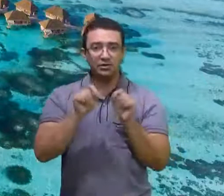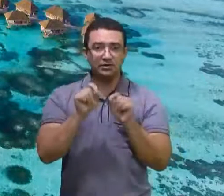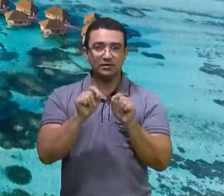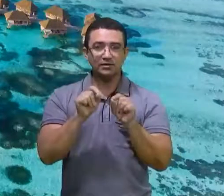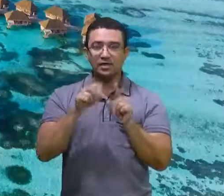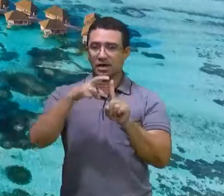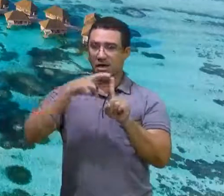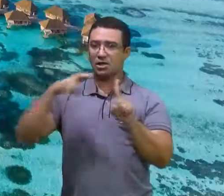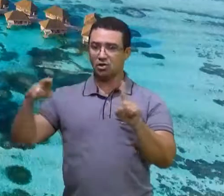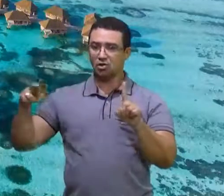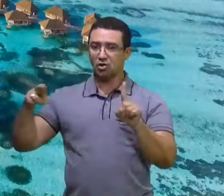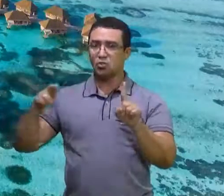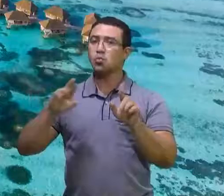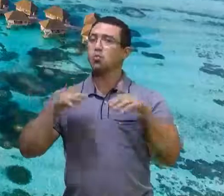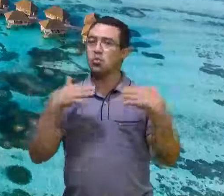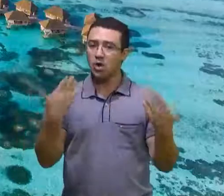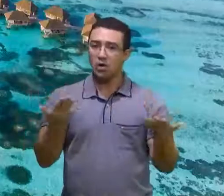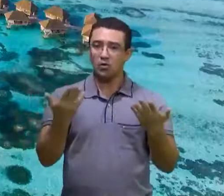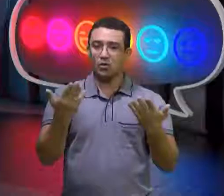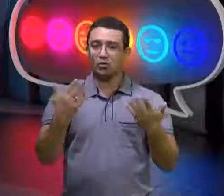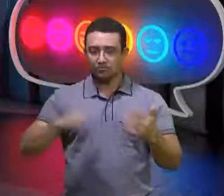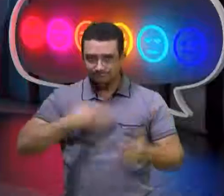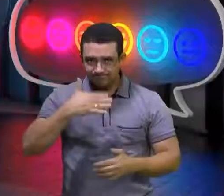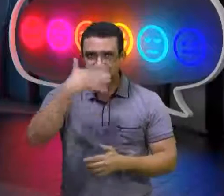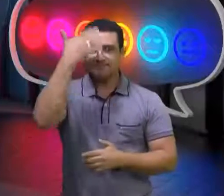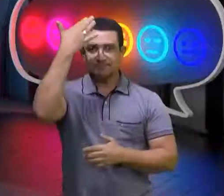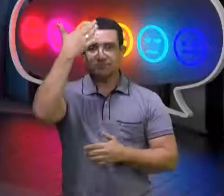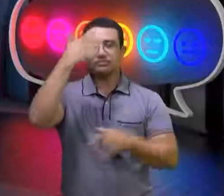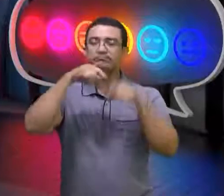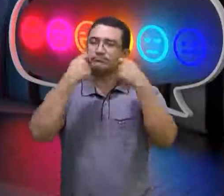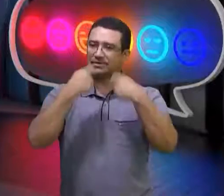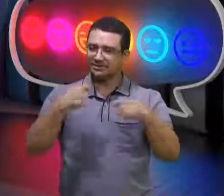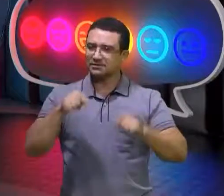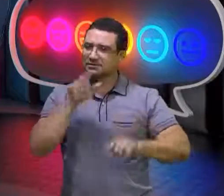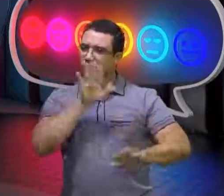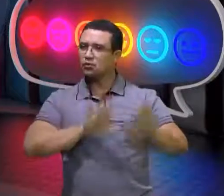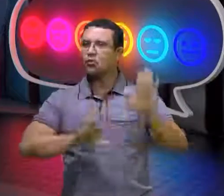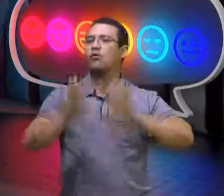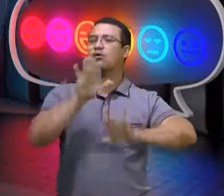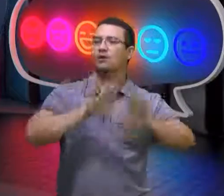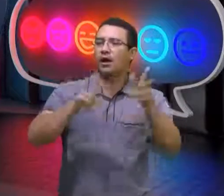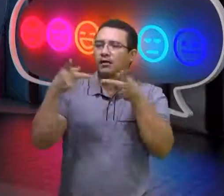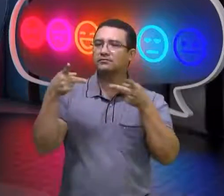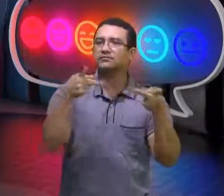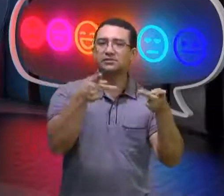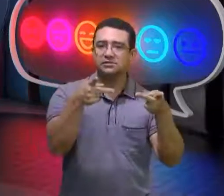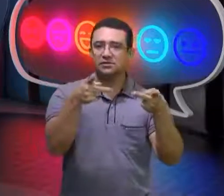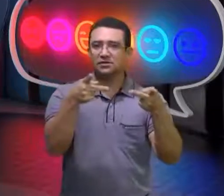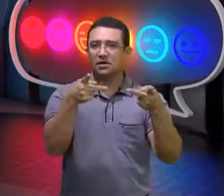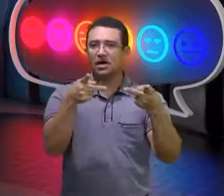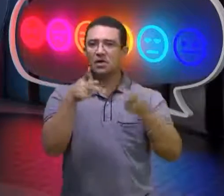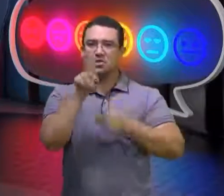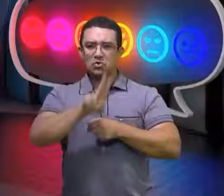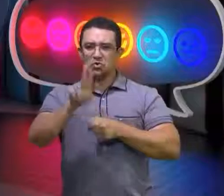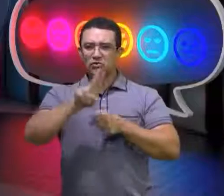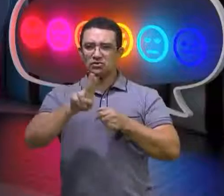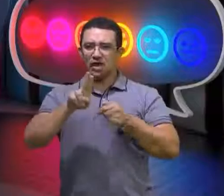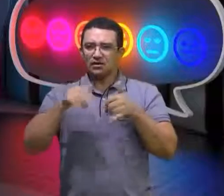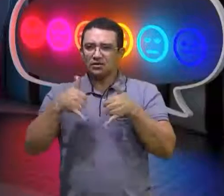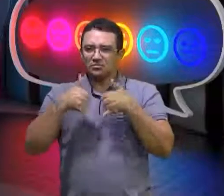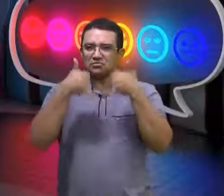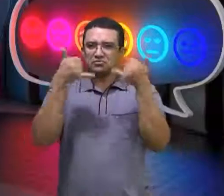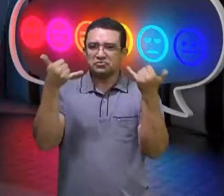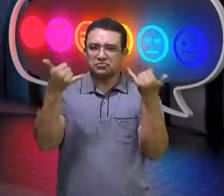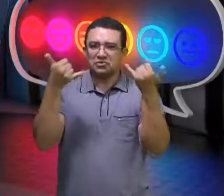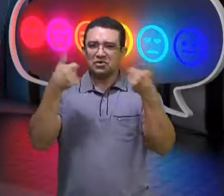a religião muçulmana atrelada, não é? Então a gente tem que tomar cuidado na visitação, principalmente o uso de biquínis e